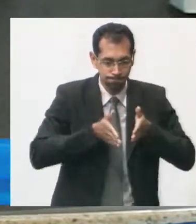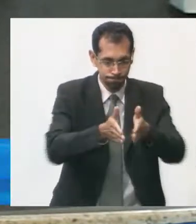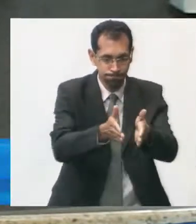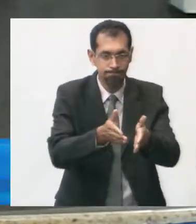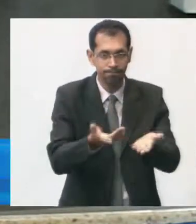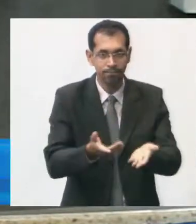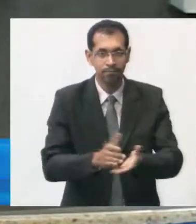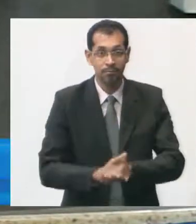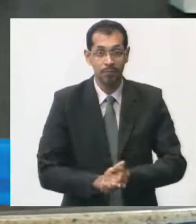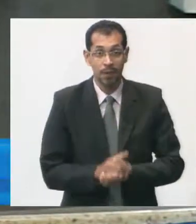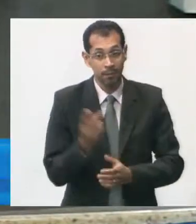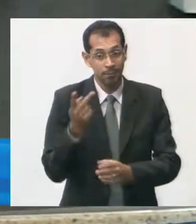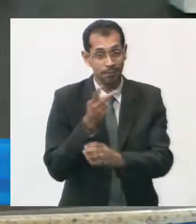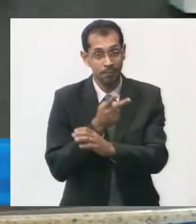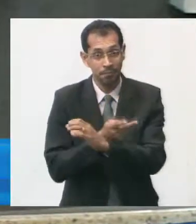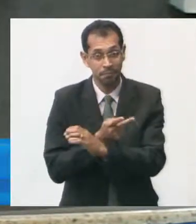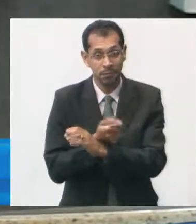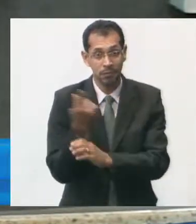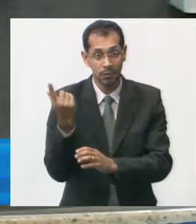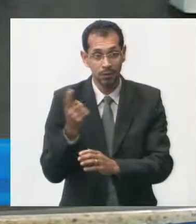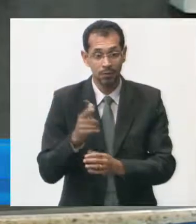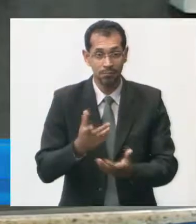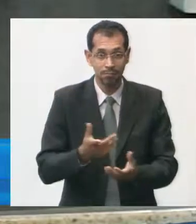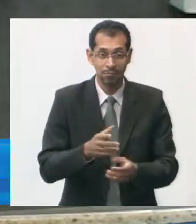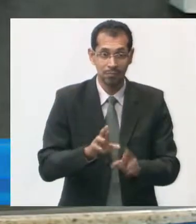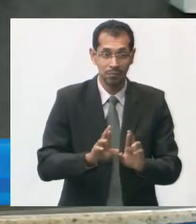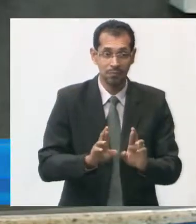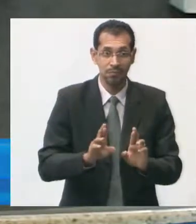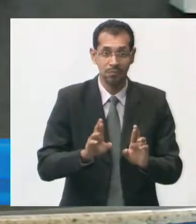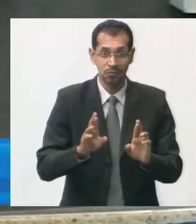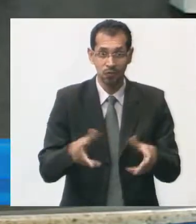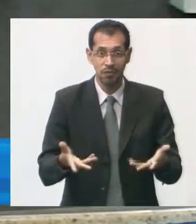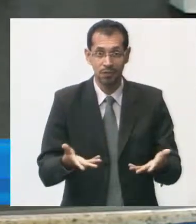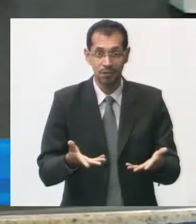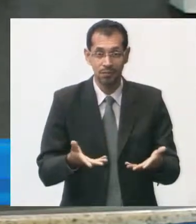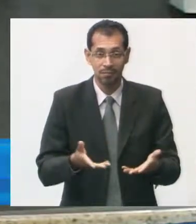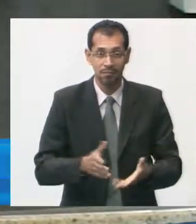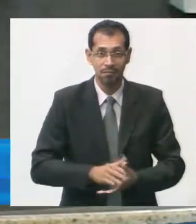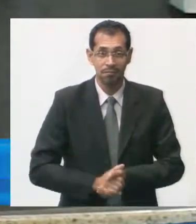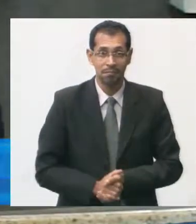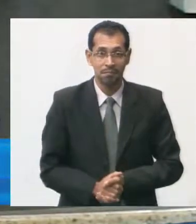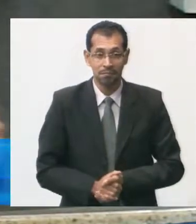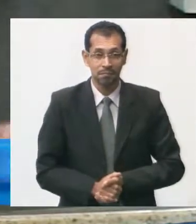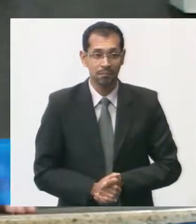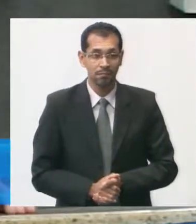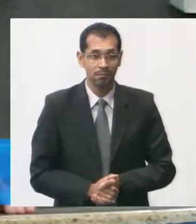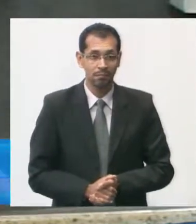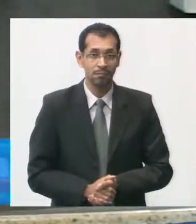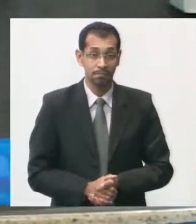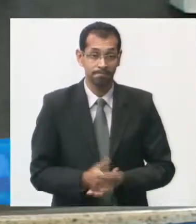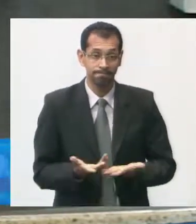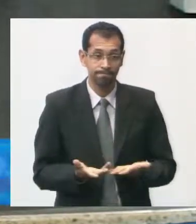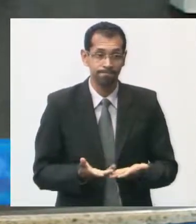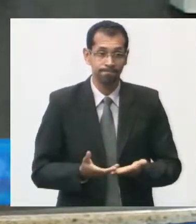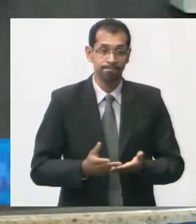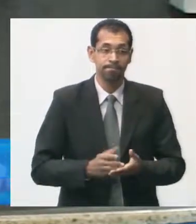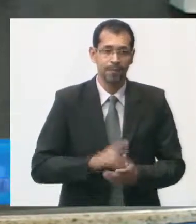a Prefeitura resolveu inovar, tirando do canteiro central. Felizmente, depois de um